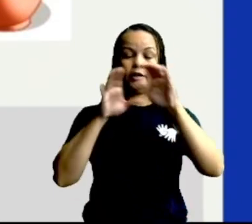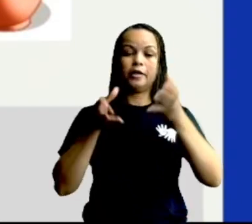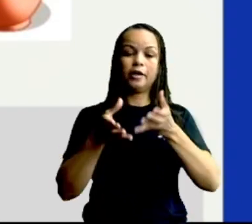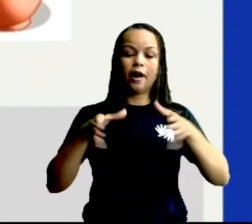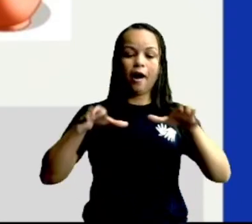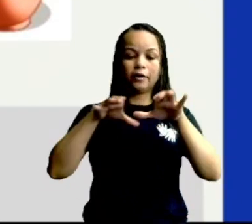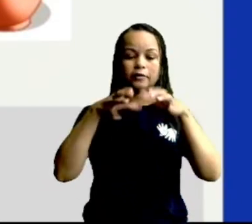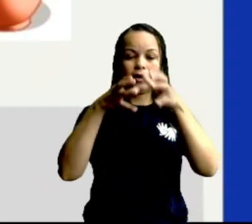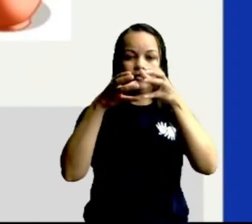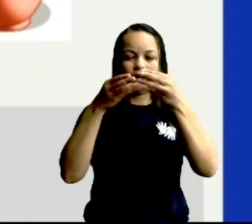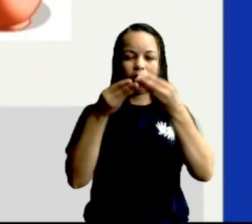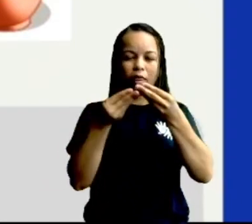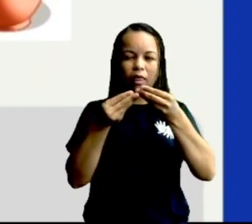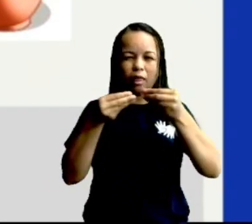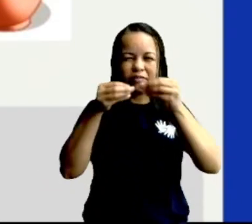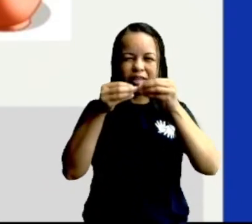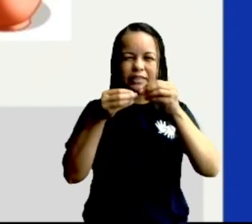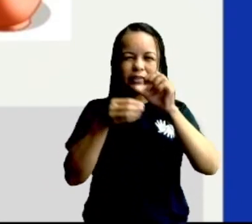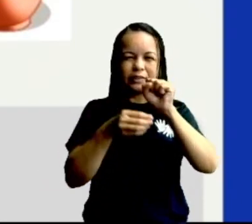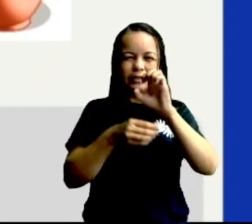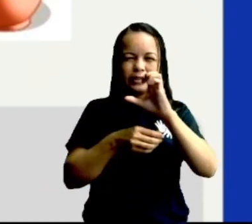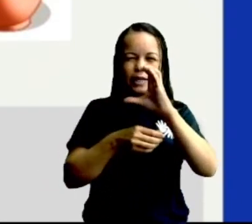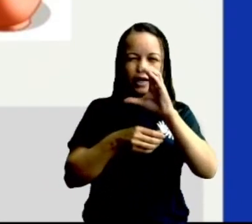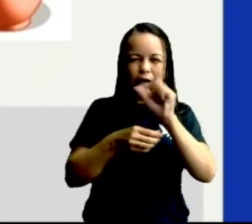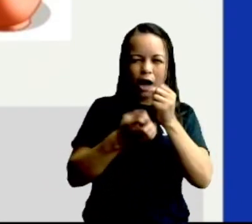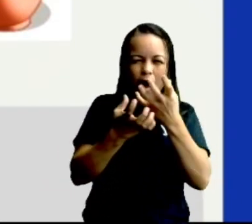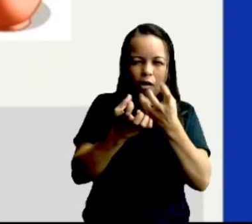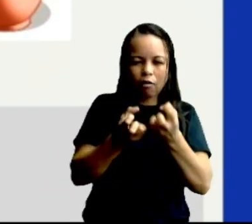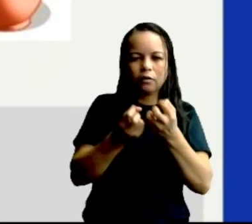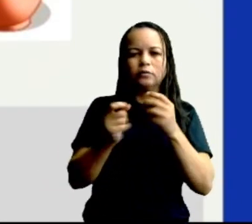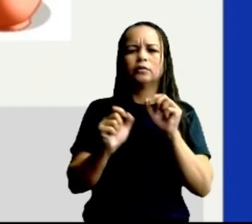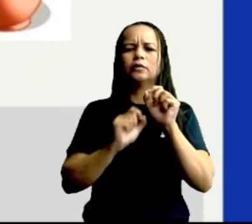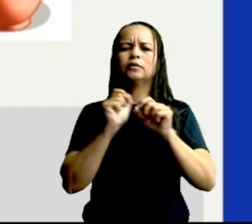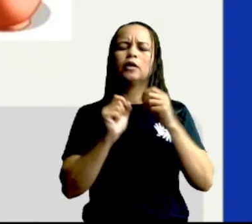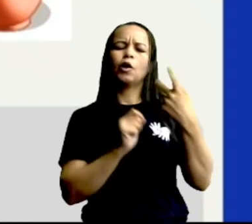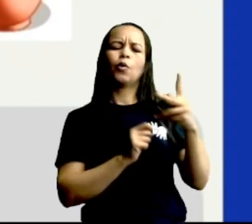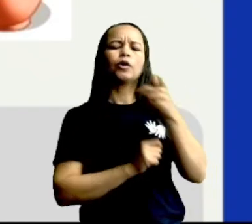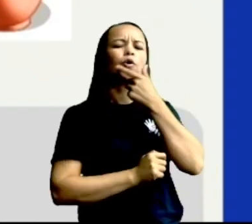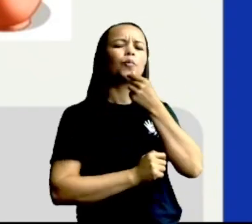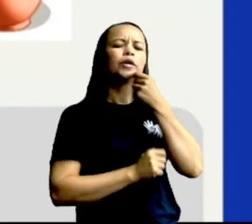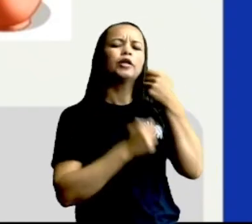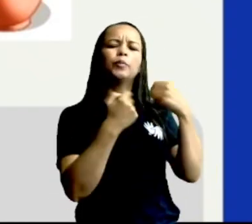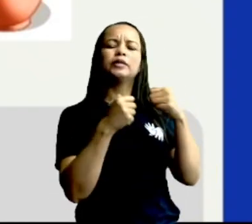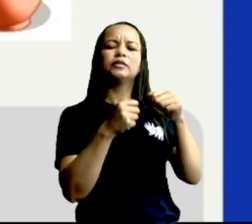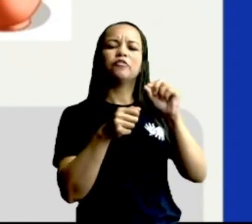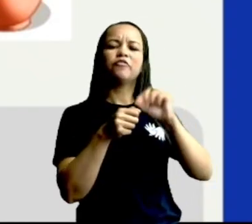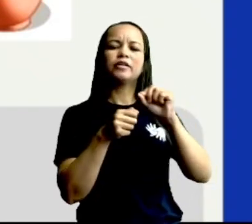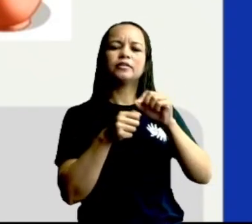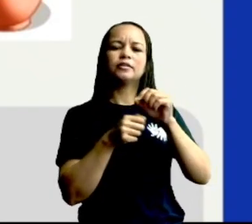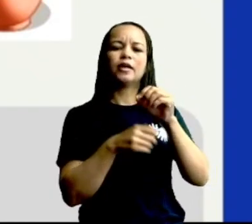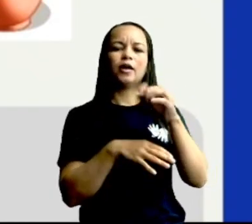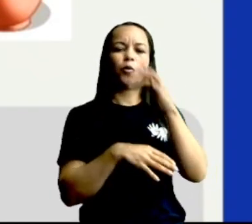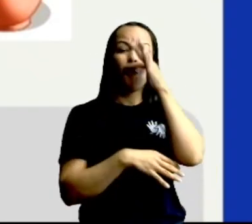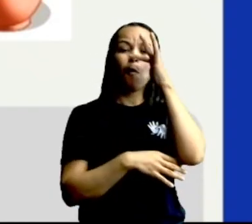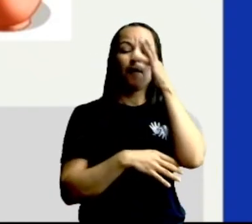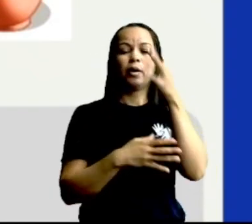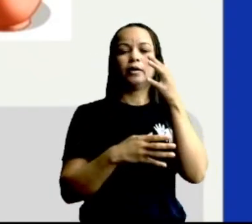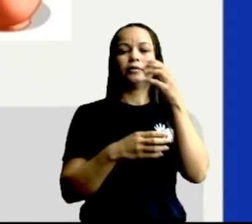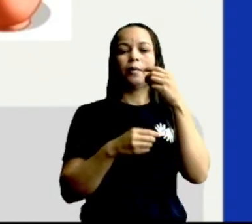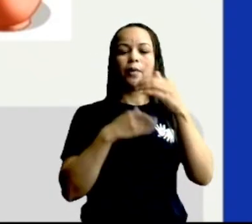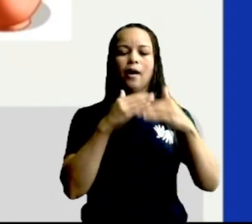estava seca. Nesse caso, o que é que Jorge precisa fazer com a planta para ela